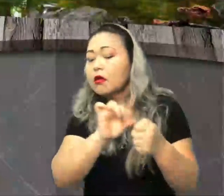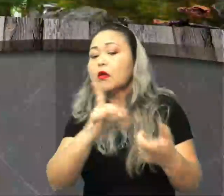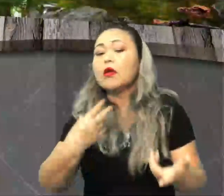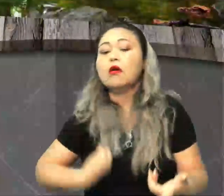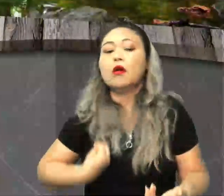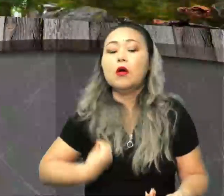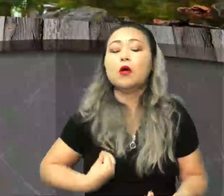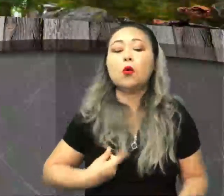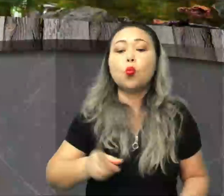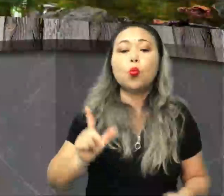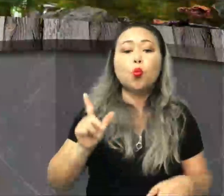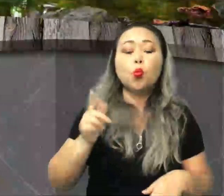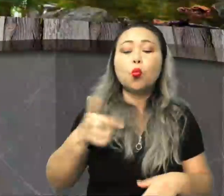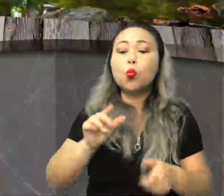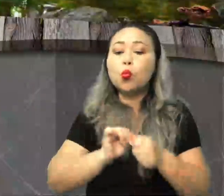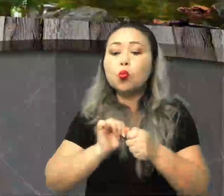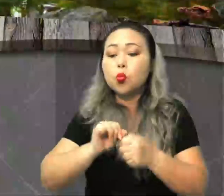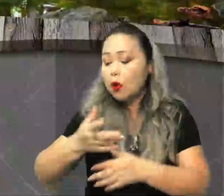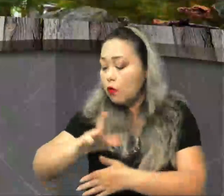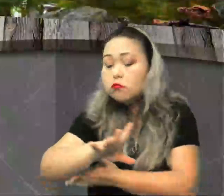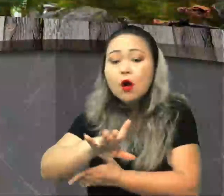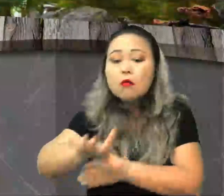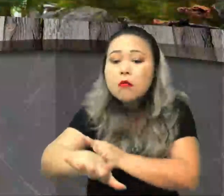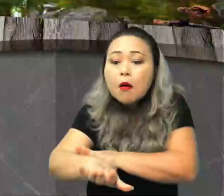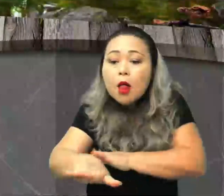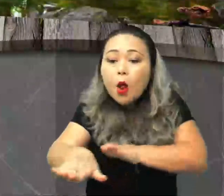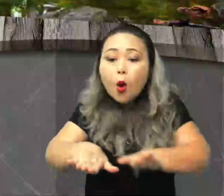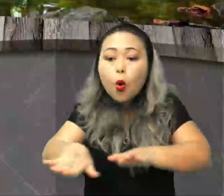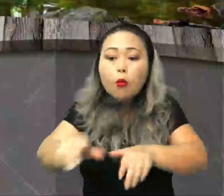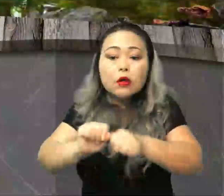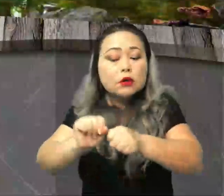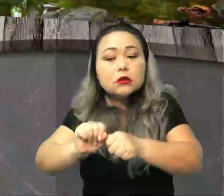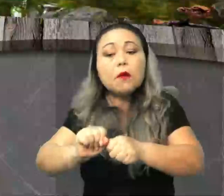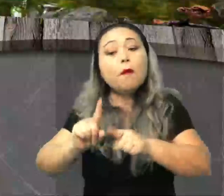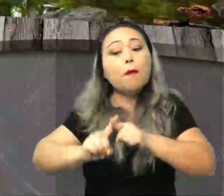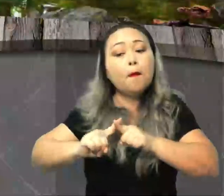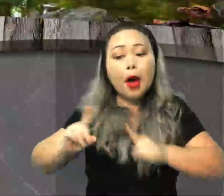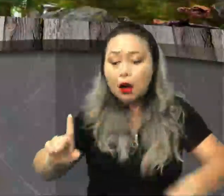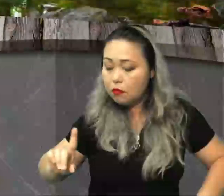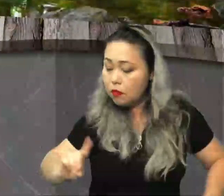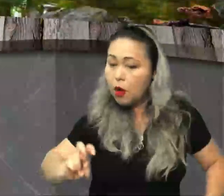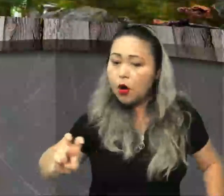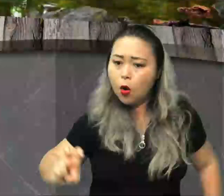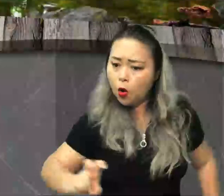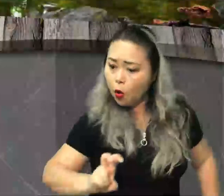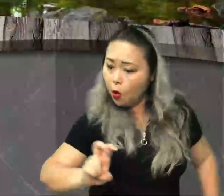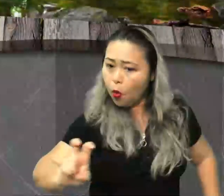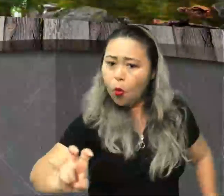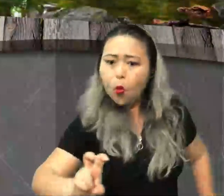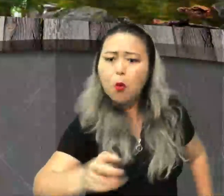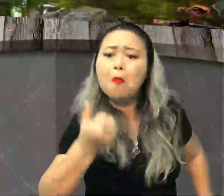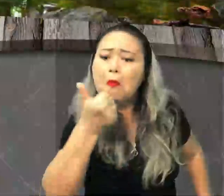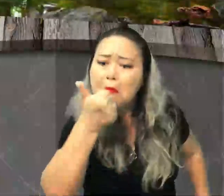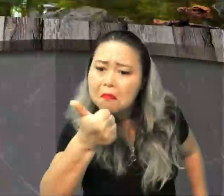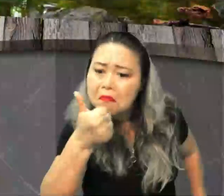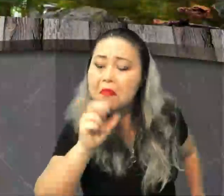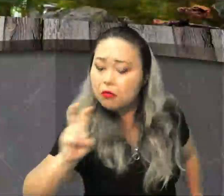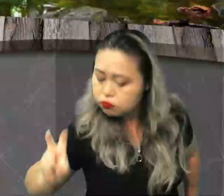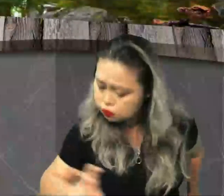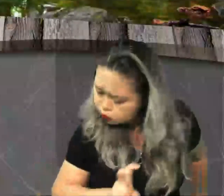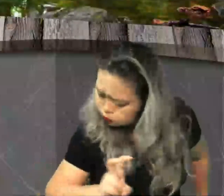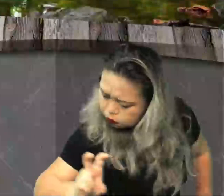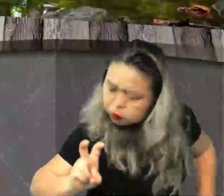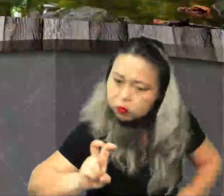de estruturas de locomoção, mas se locomovem muito bem, sim, senhor.